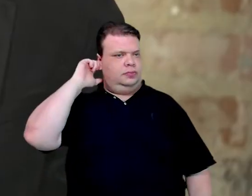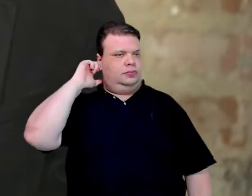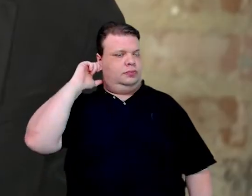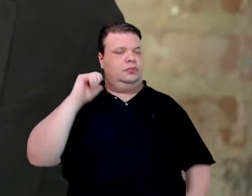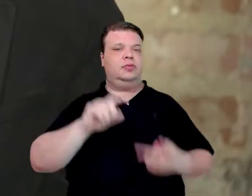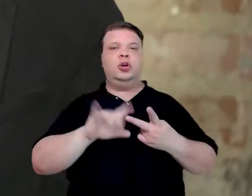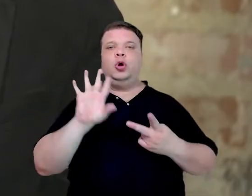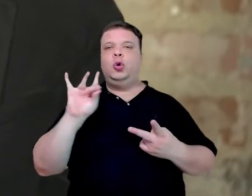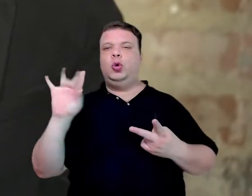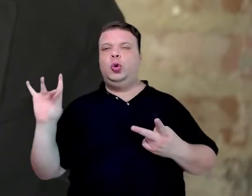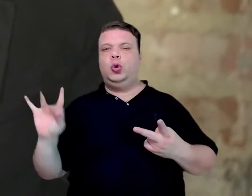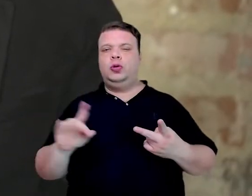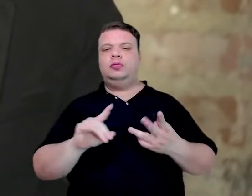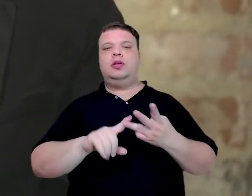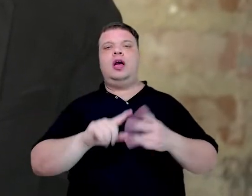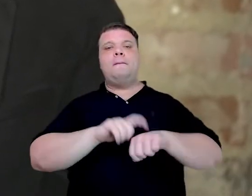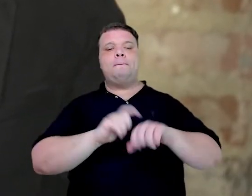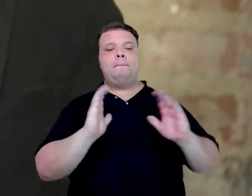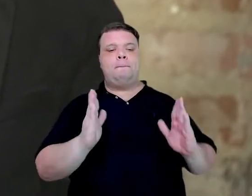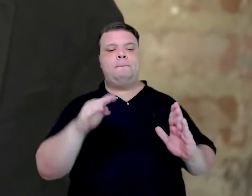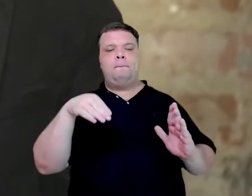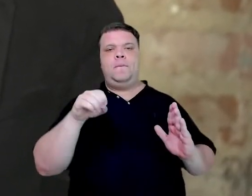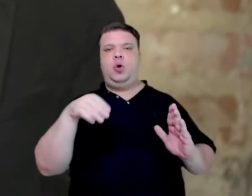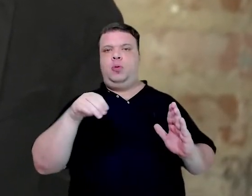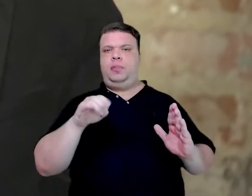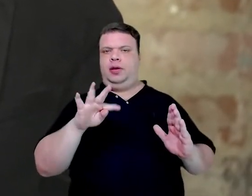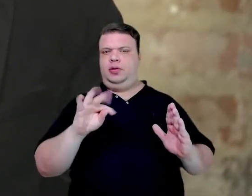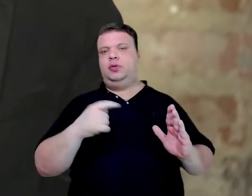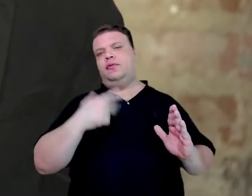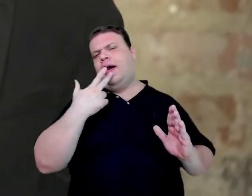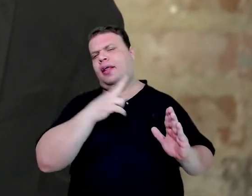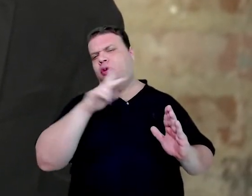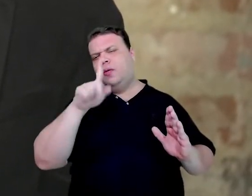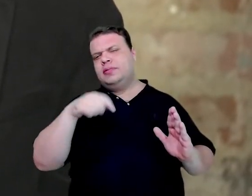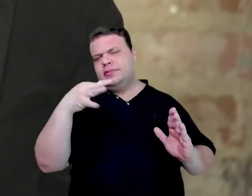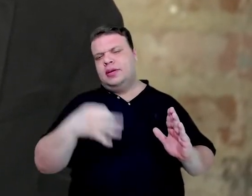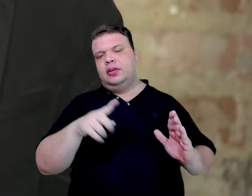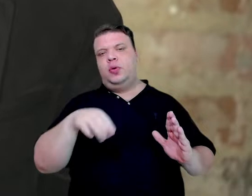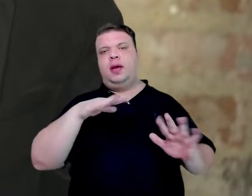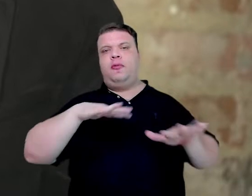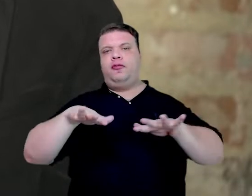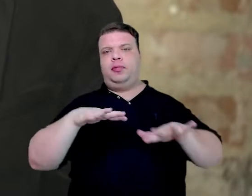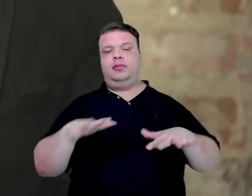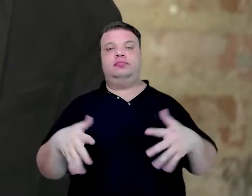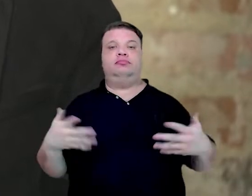mais na frente, umidade e momento, que a gente denomina de movimento.